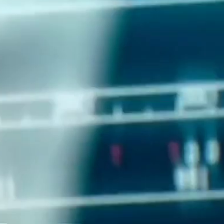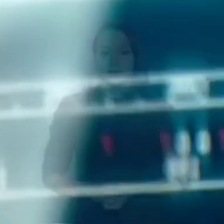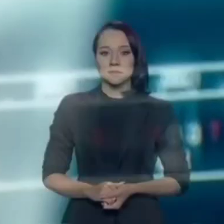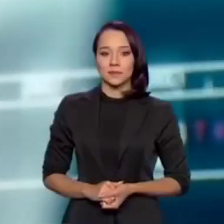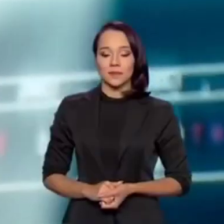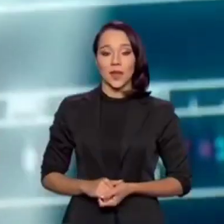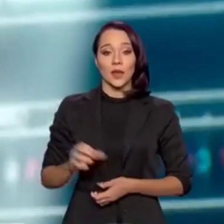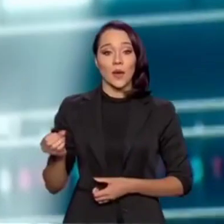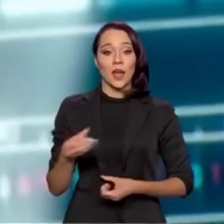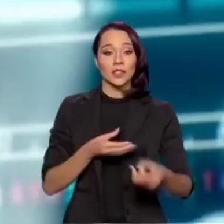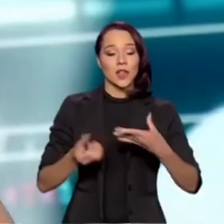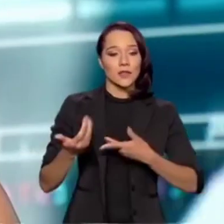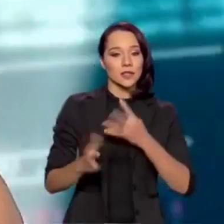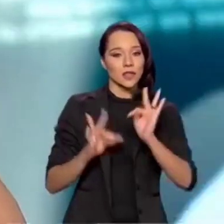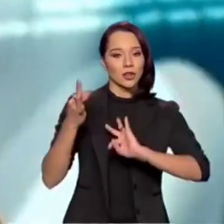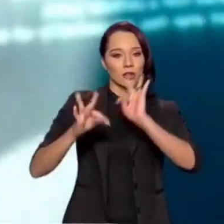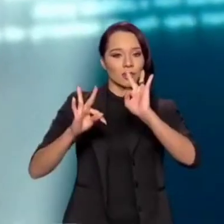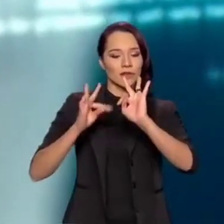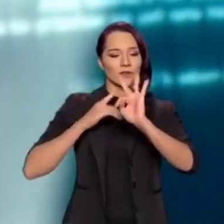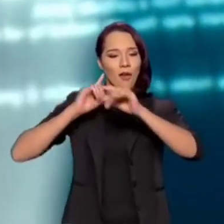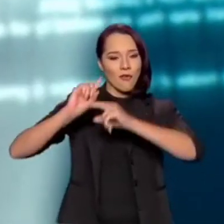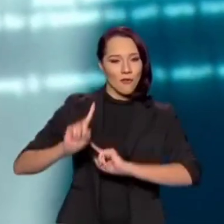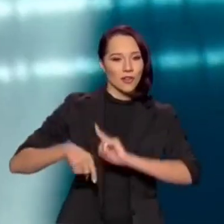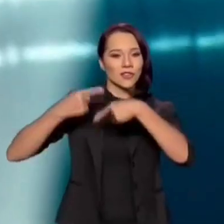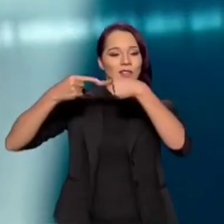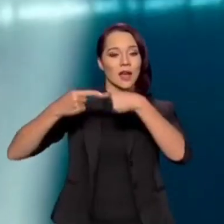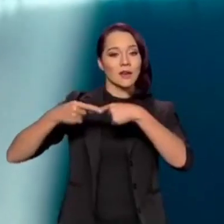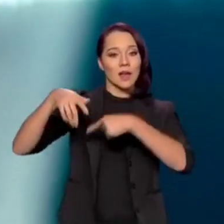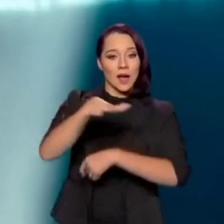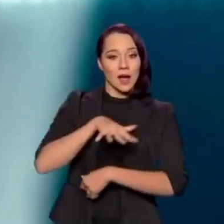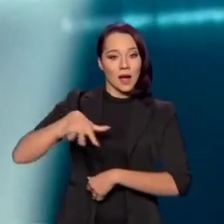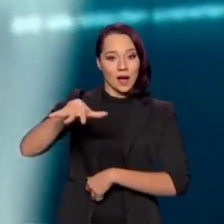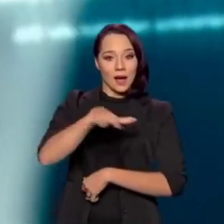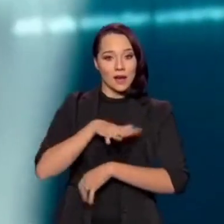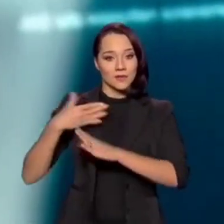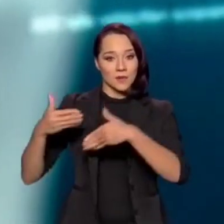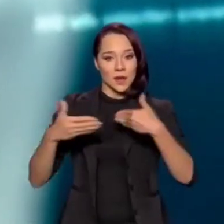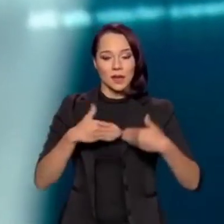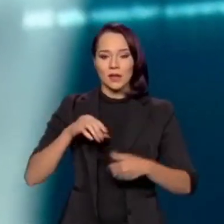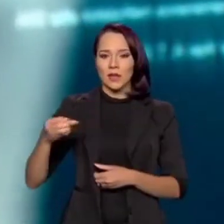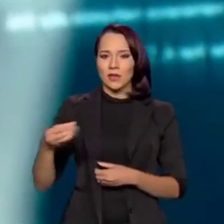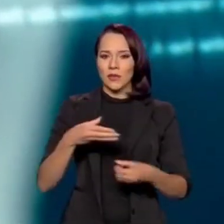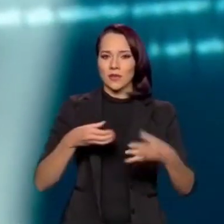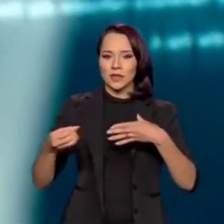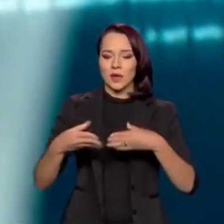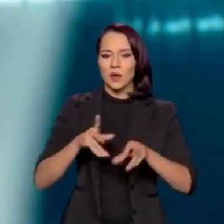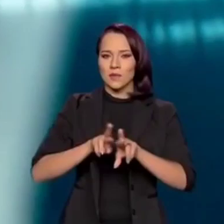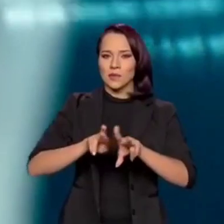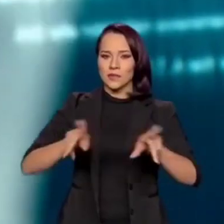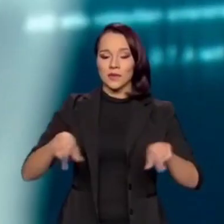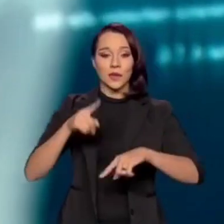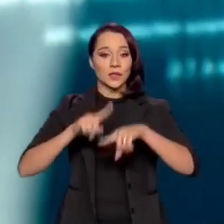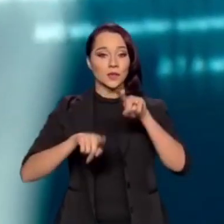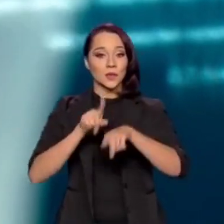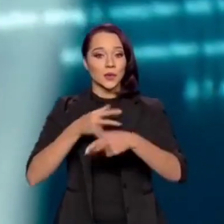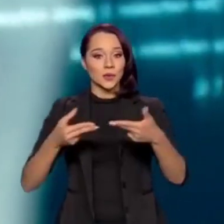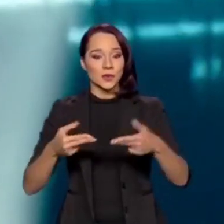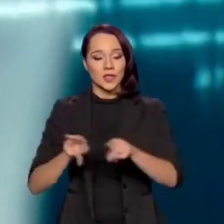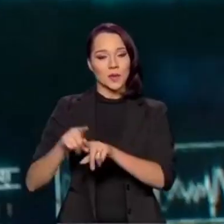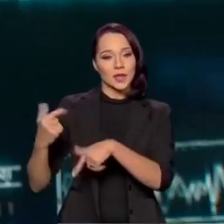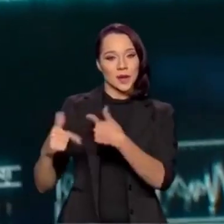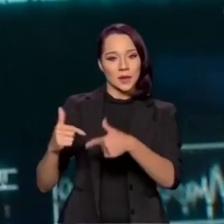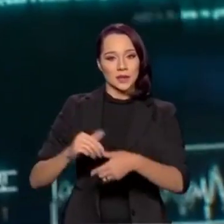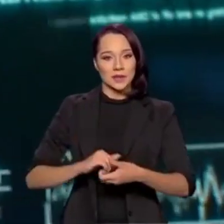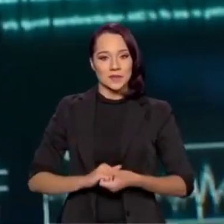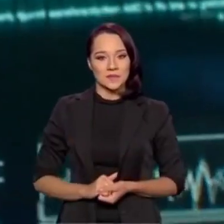As novas tecnologias têm revolucionado o mercado e gerado inovação para os mais variados produtos e